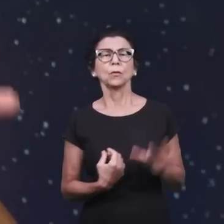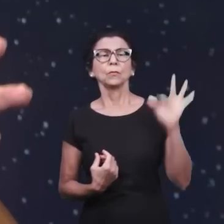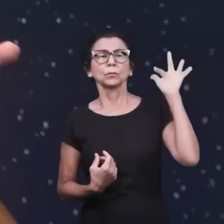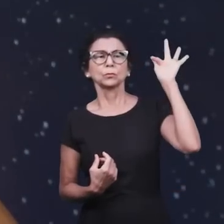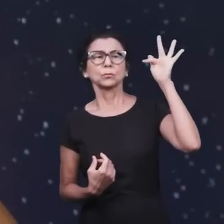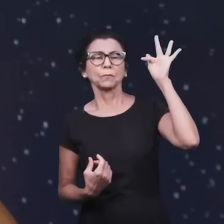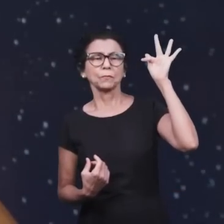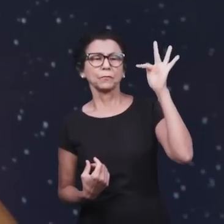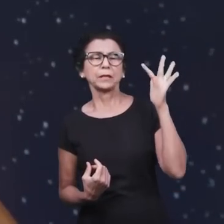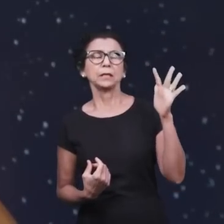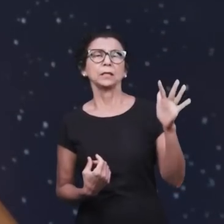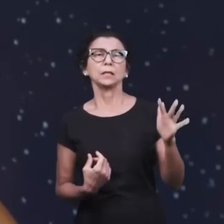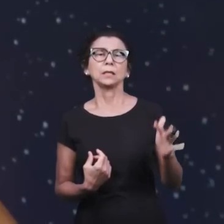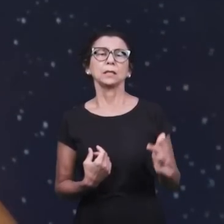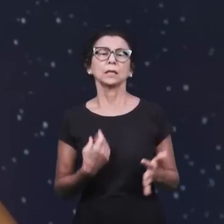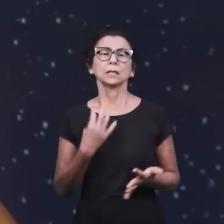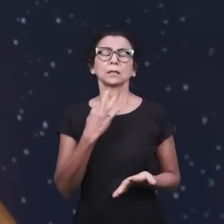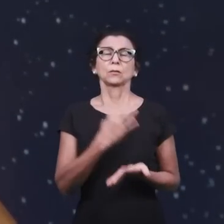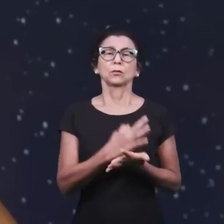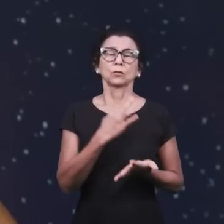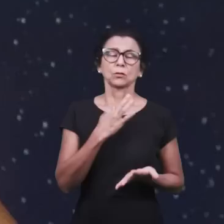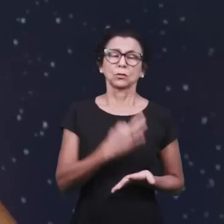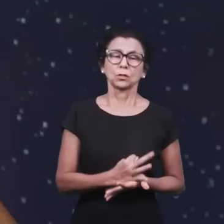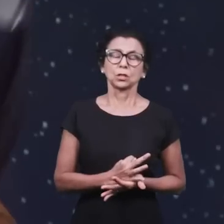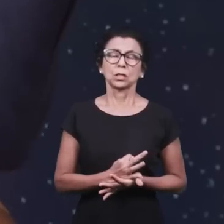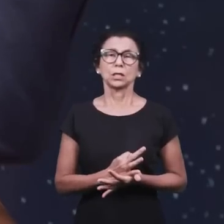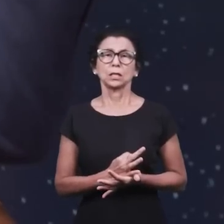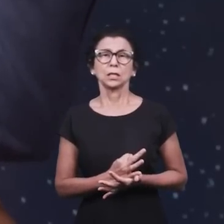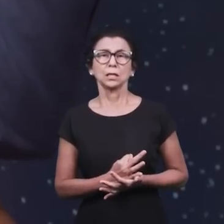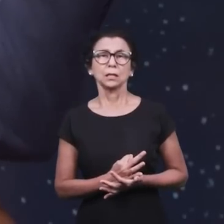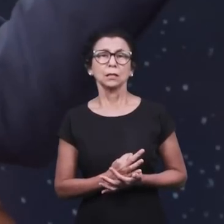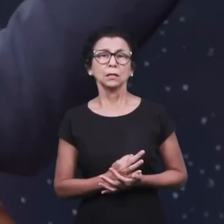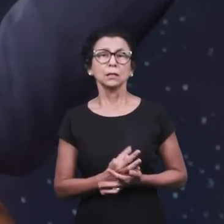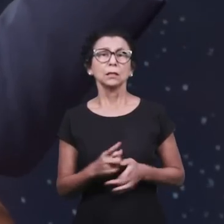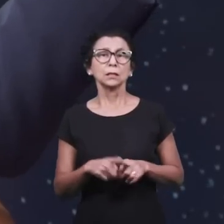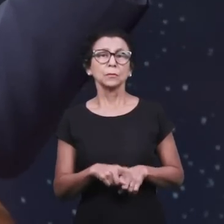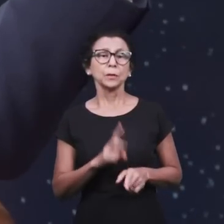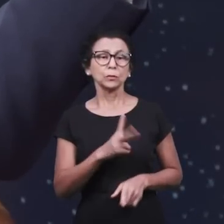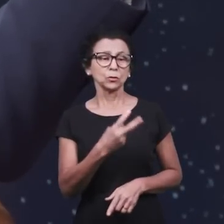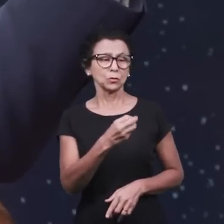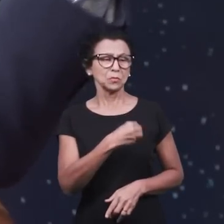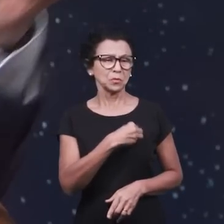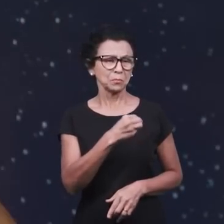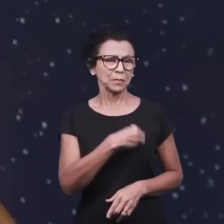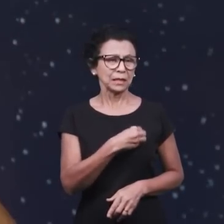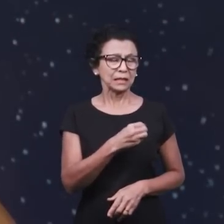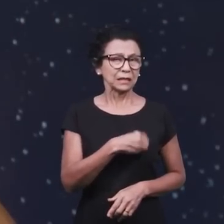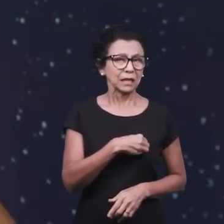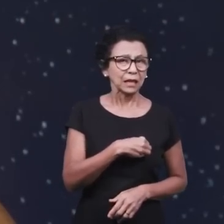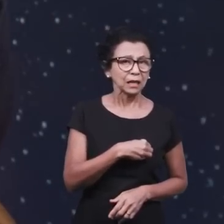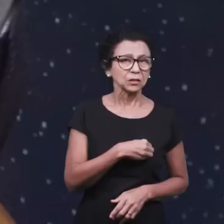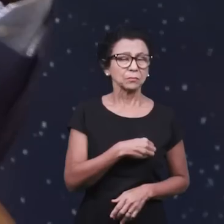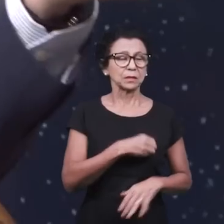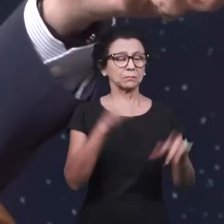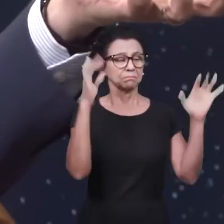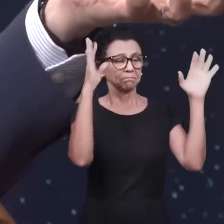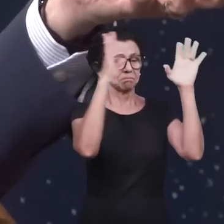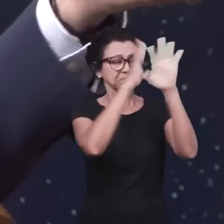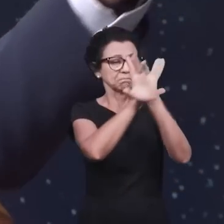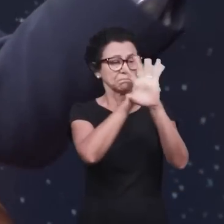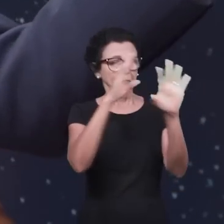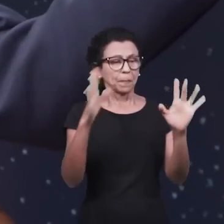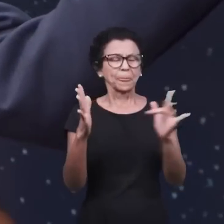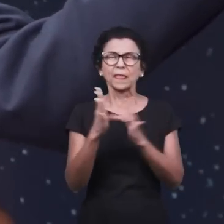no pecado, e não estão atentas que o Senhor está à porta e Ele está batendo. E quem